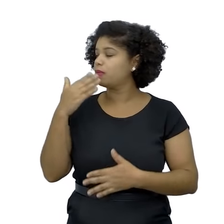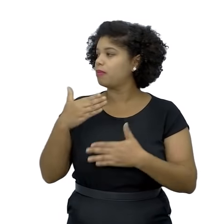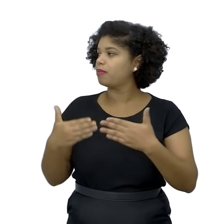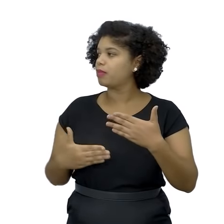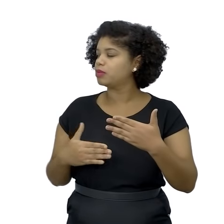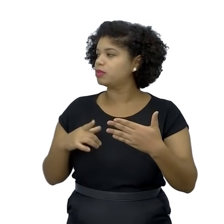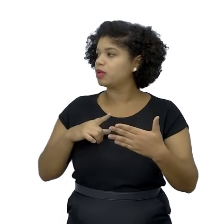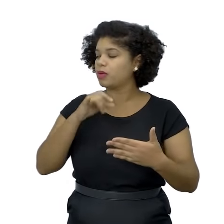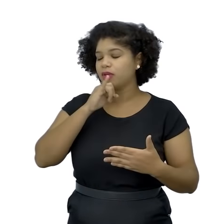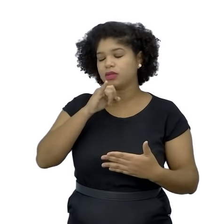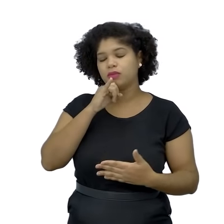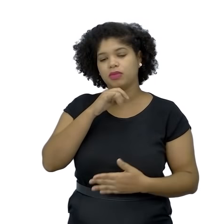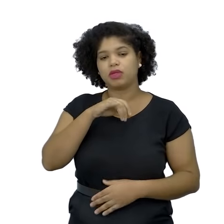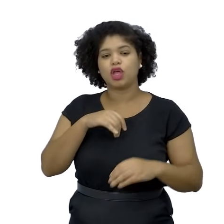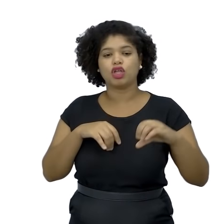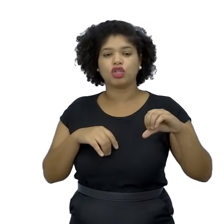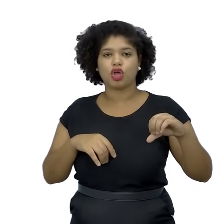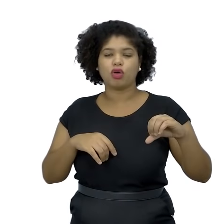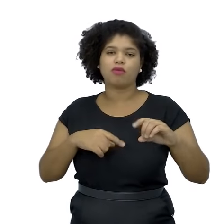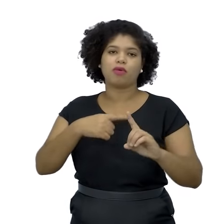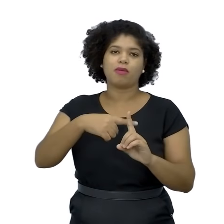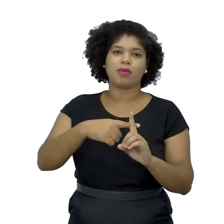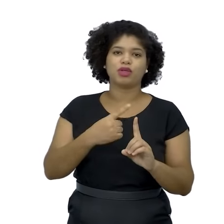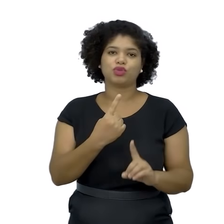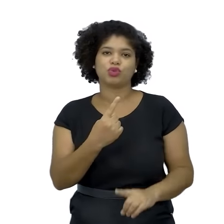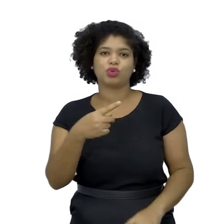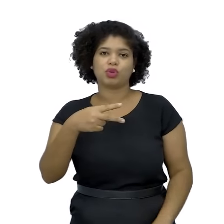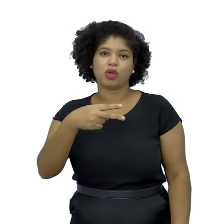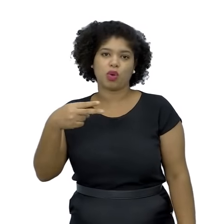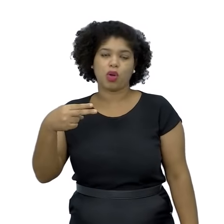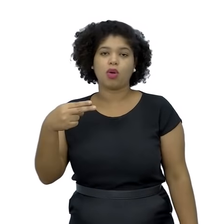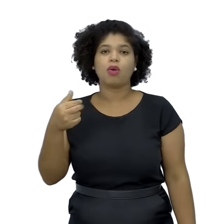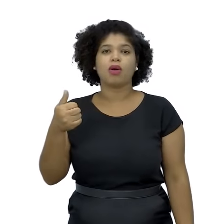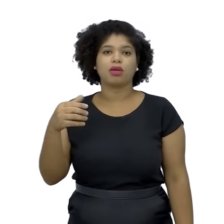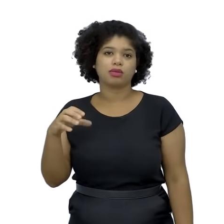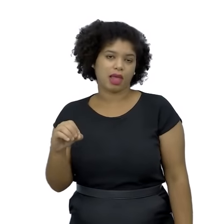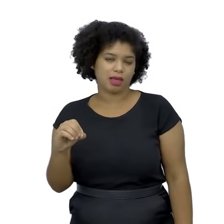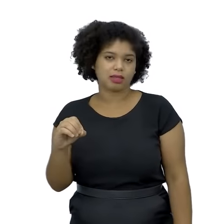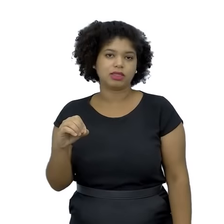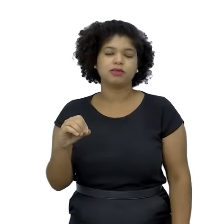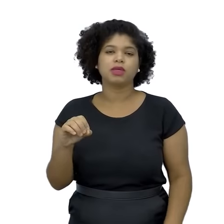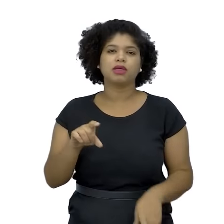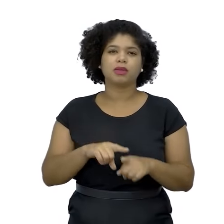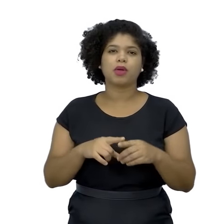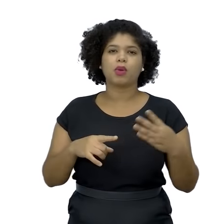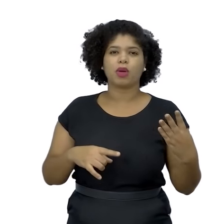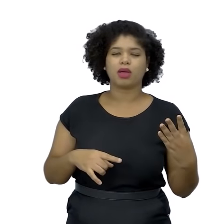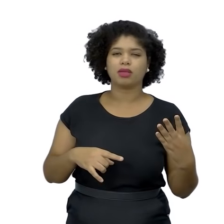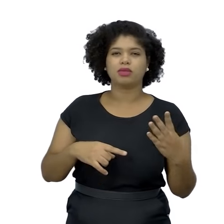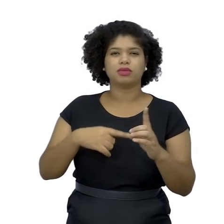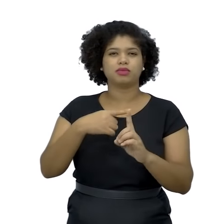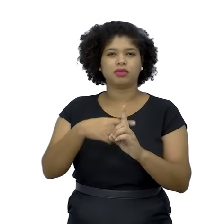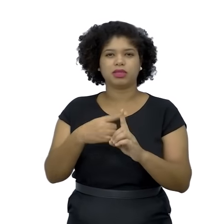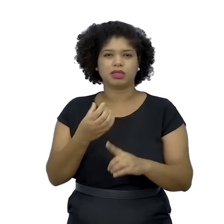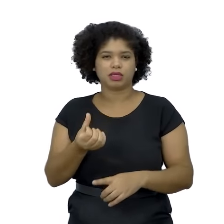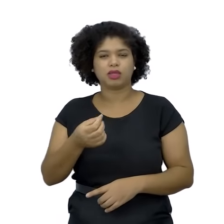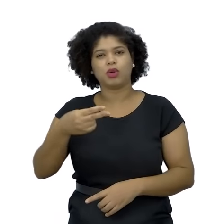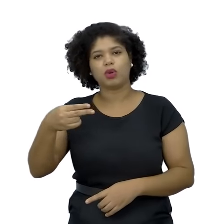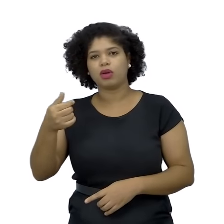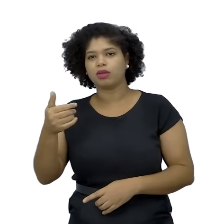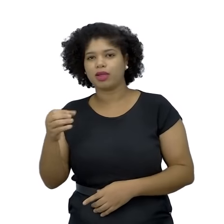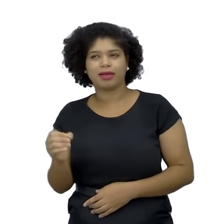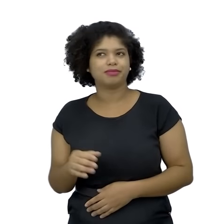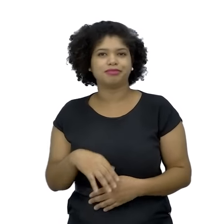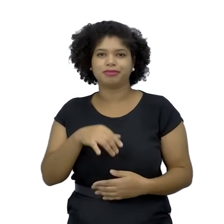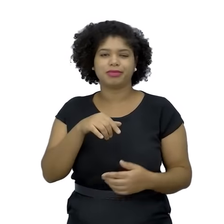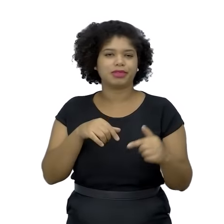caso, um exemplo, 9 mais 1, que é igual a 10, que 8 mais 2 também vai chegar a 10, 7 mais 3, 6